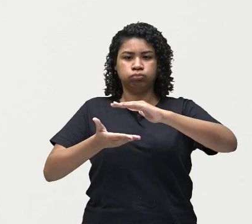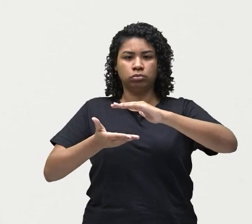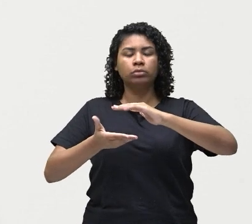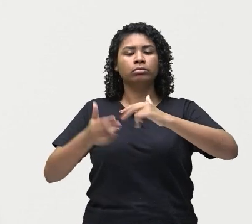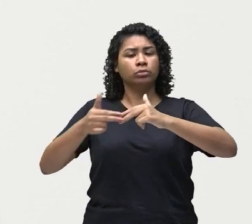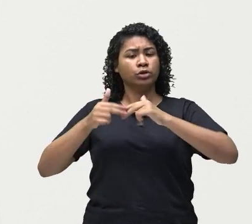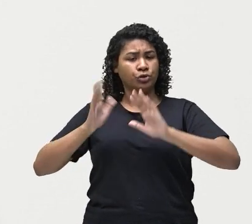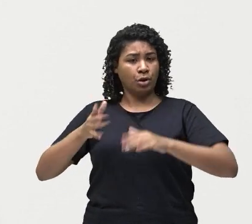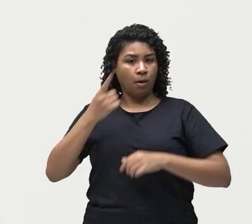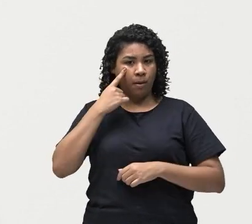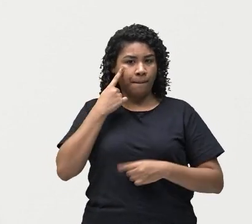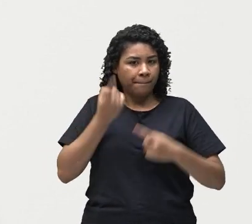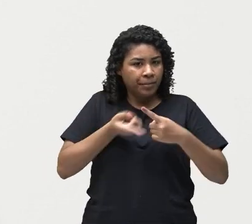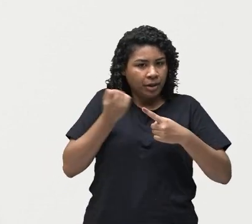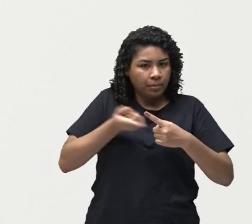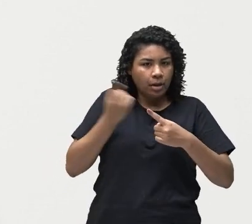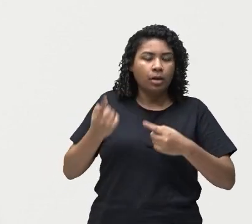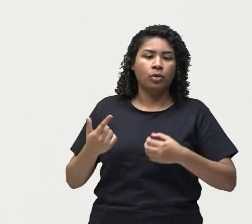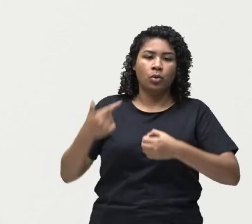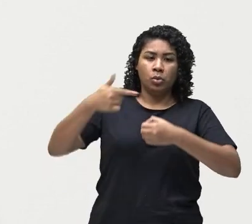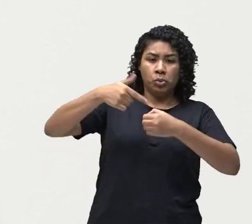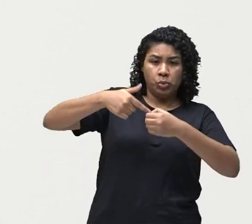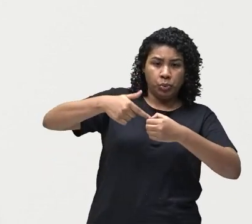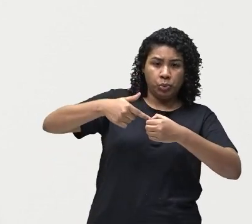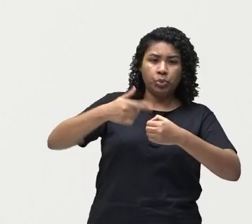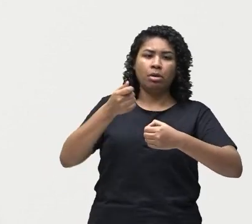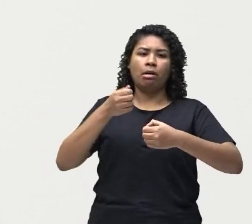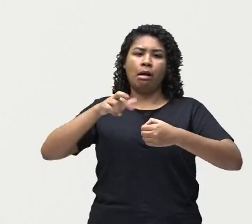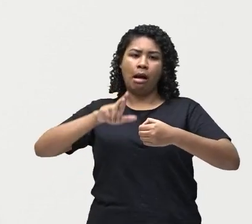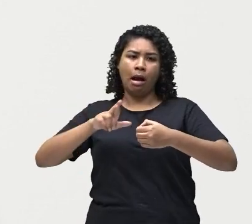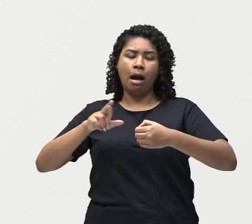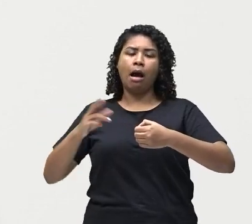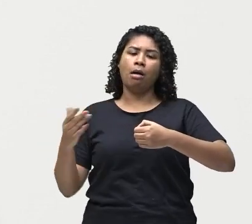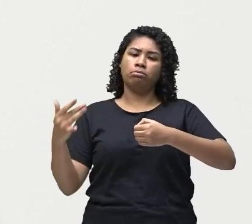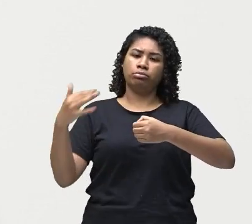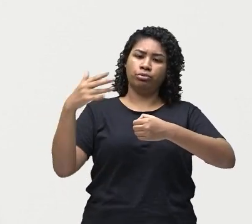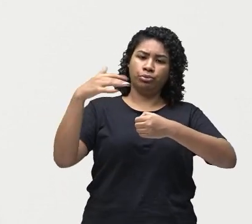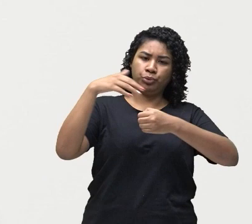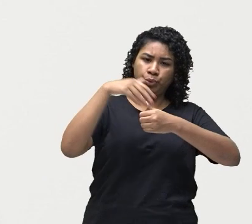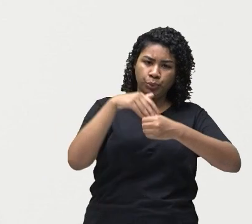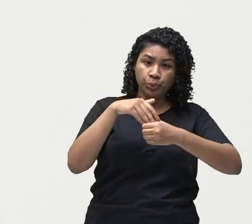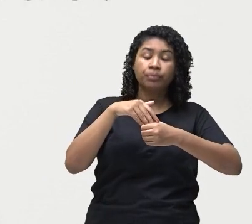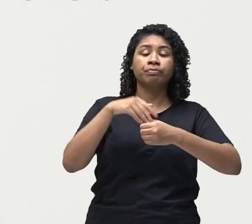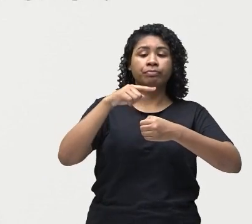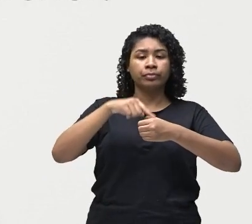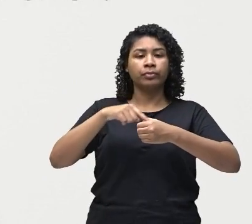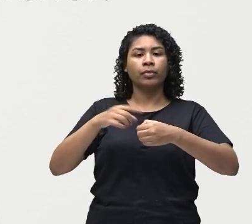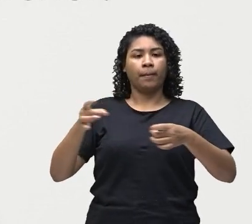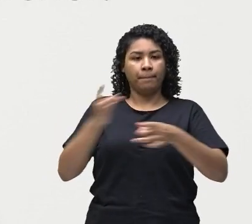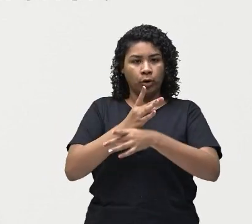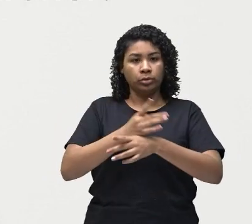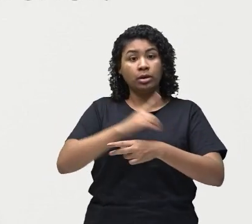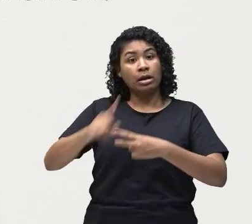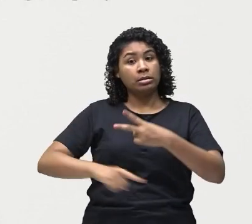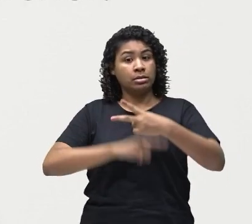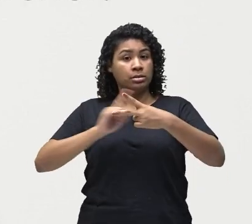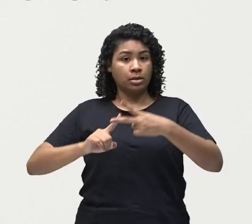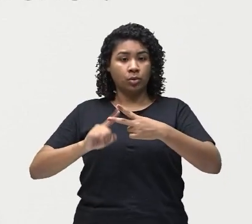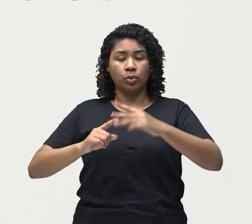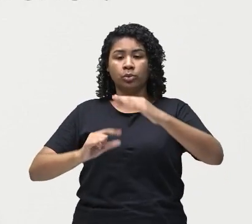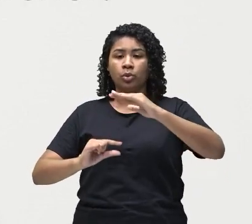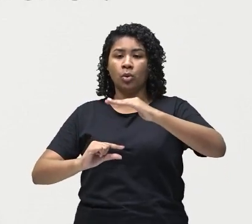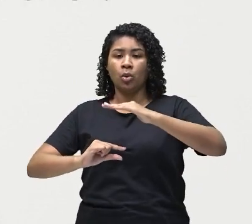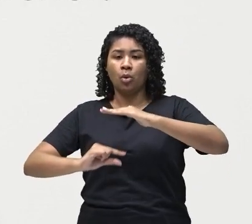entrou ar o pistão subiu e comprimiu no segundo tempo lá no terceiro tempo vai ocorrer o quê a